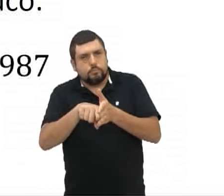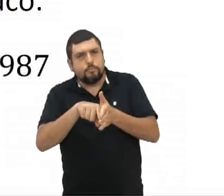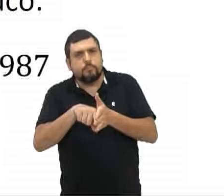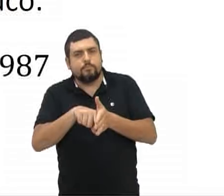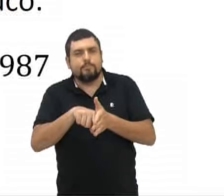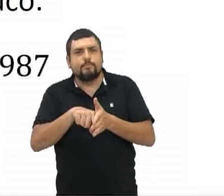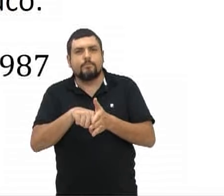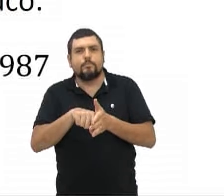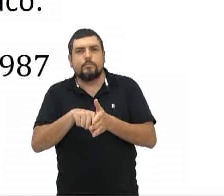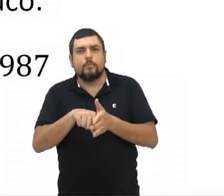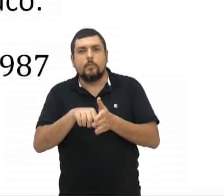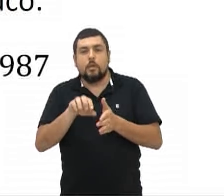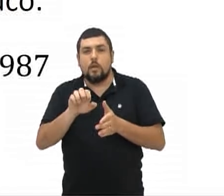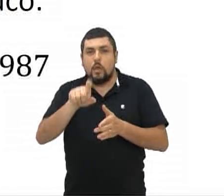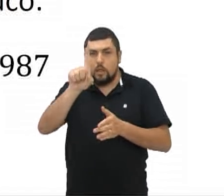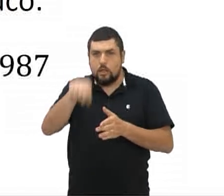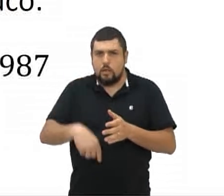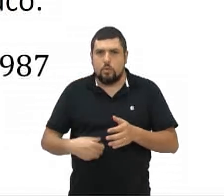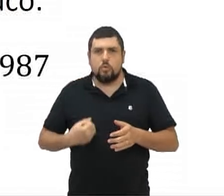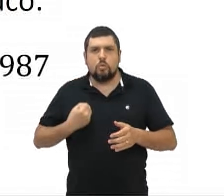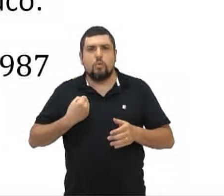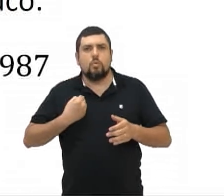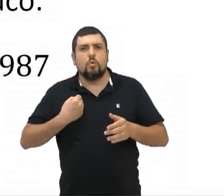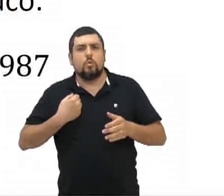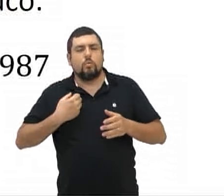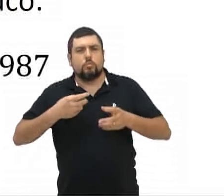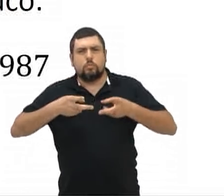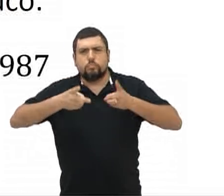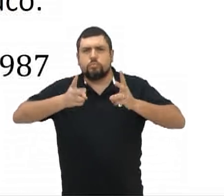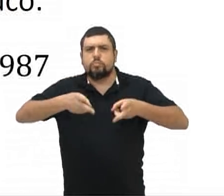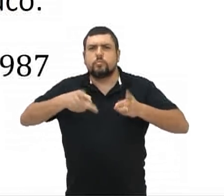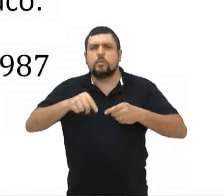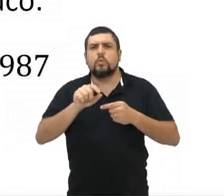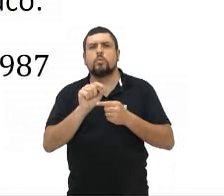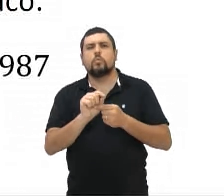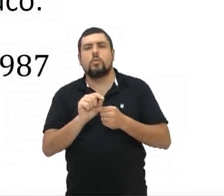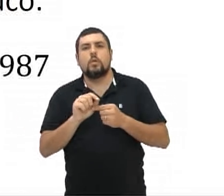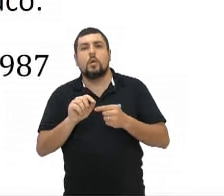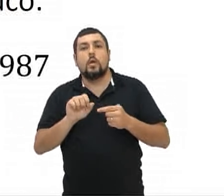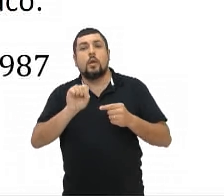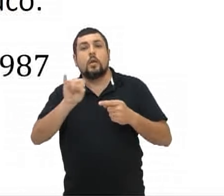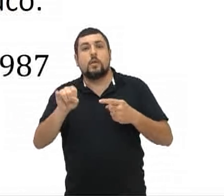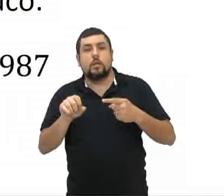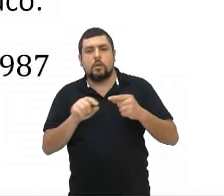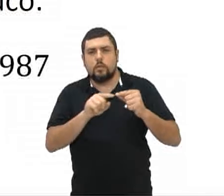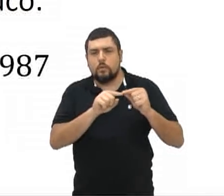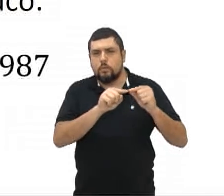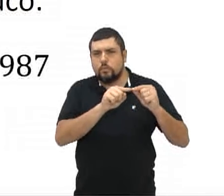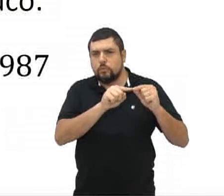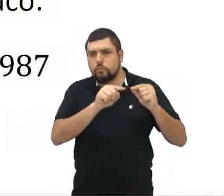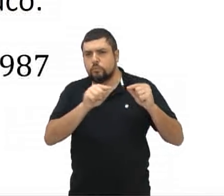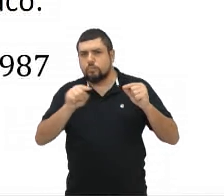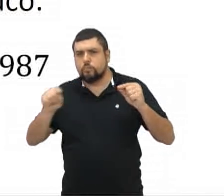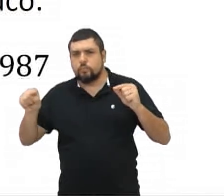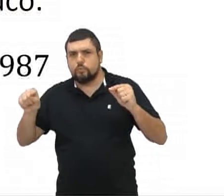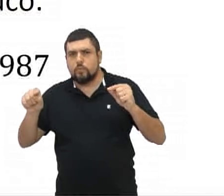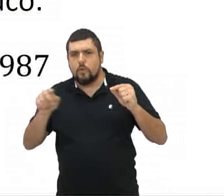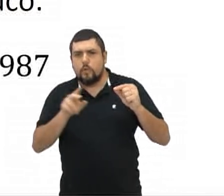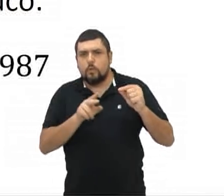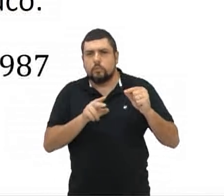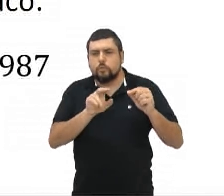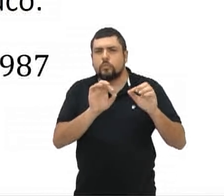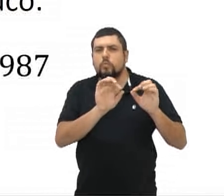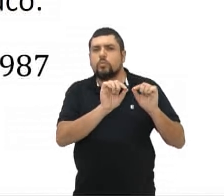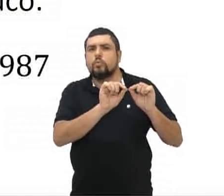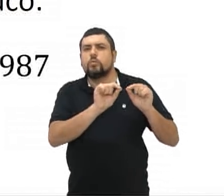uma constante real, algébrica e racional obtida quando dividimos uma reta em dois segmentos de